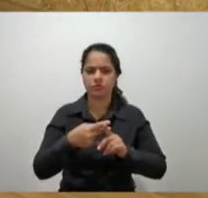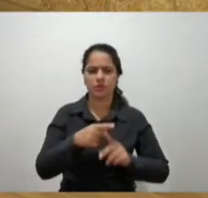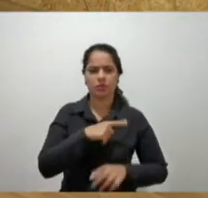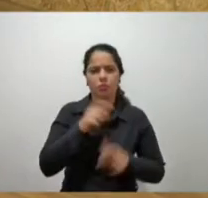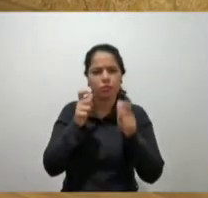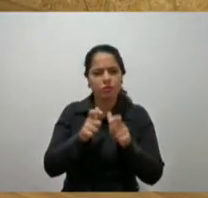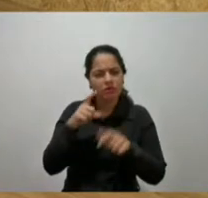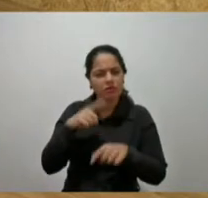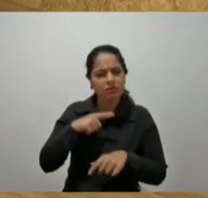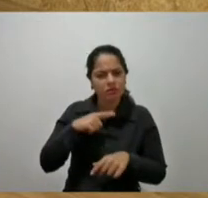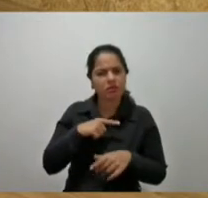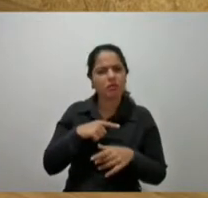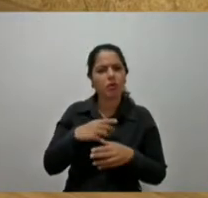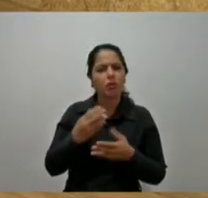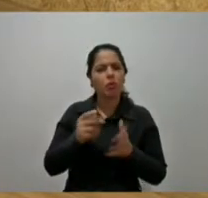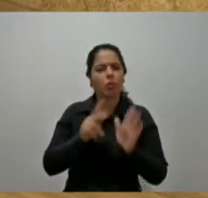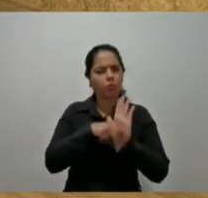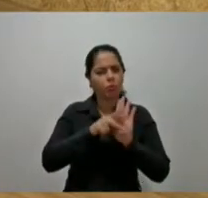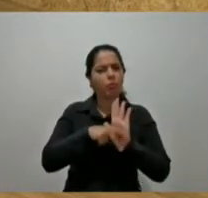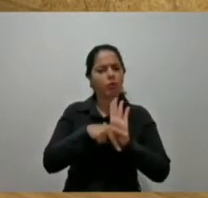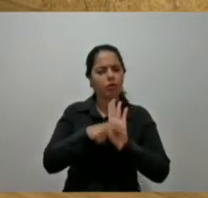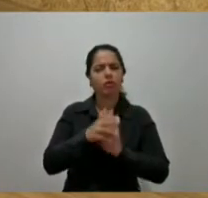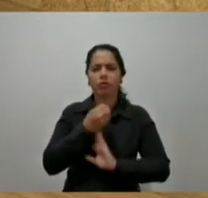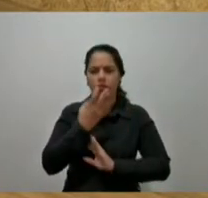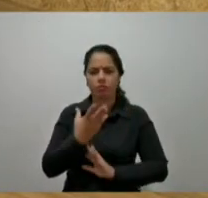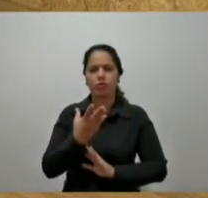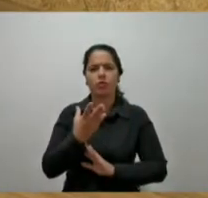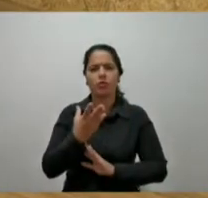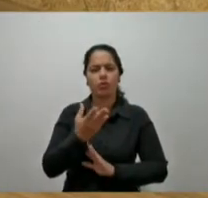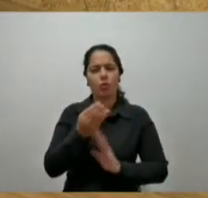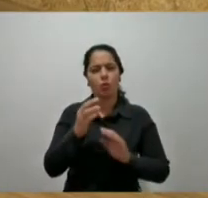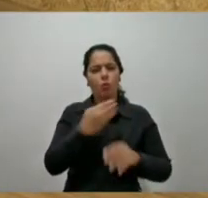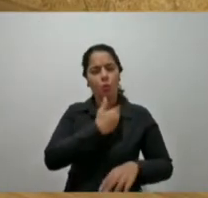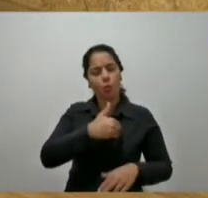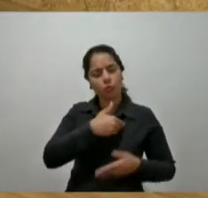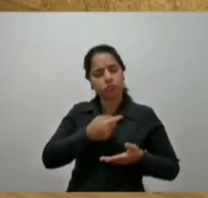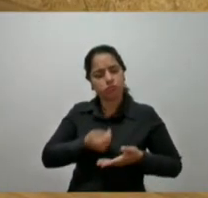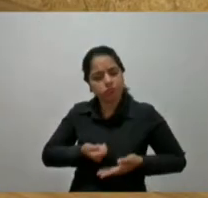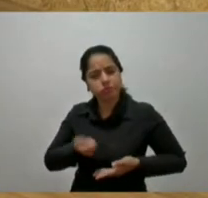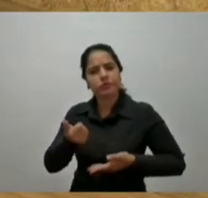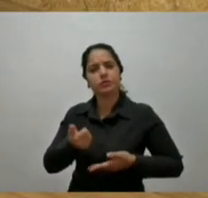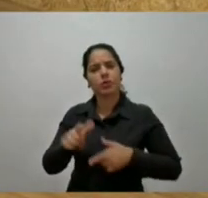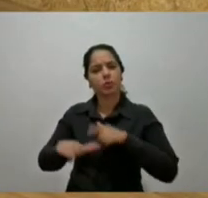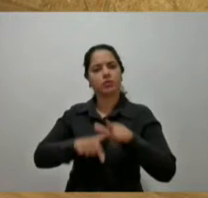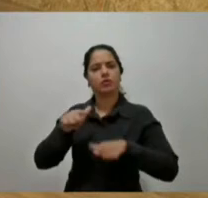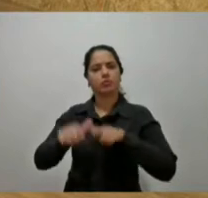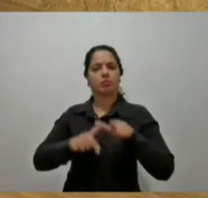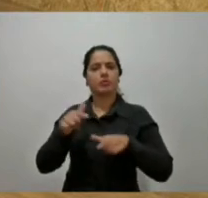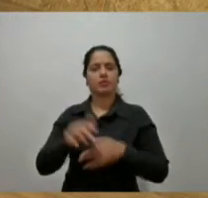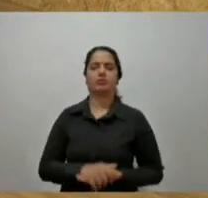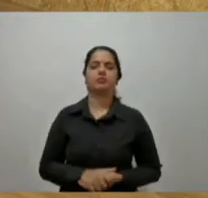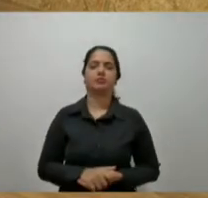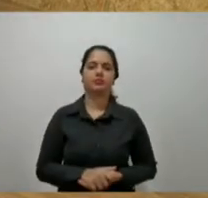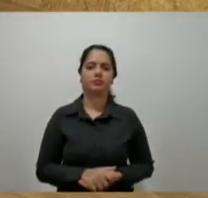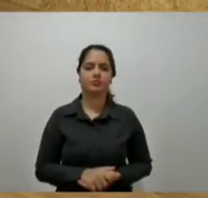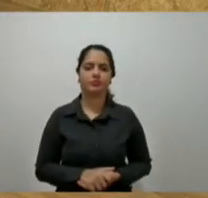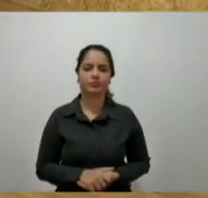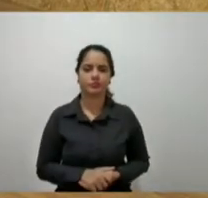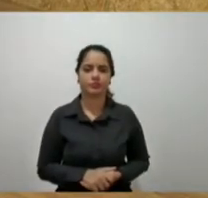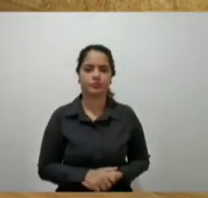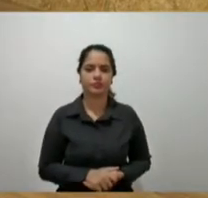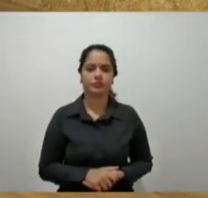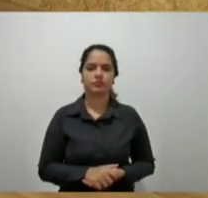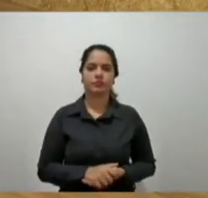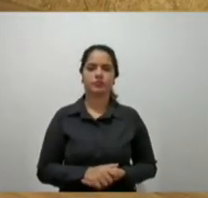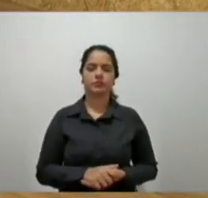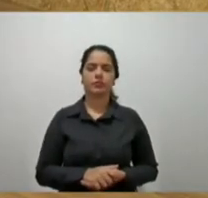não só pela renda, mas pelo incentivo ao trabalho. Né? Isso que eu chamo de intervenção exógena. Você